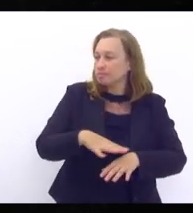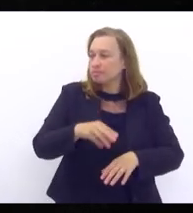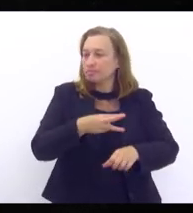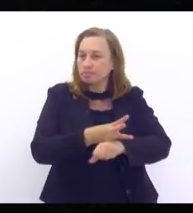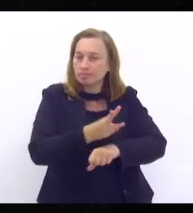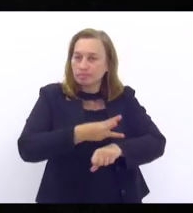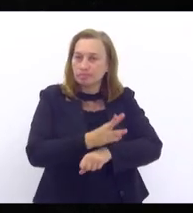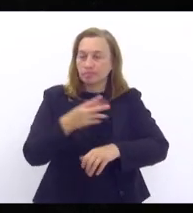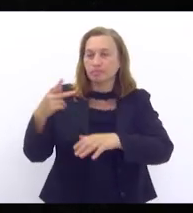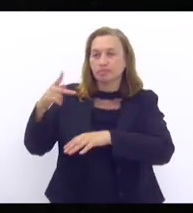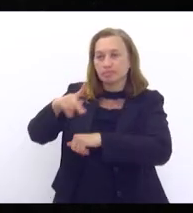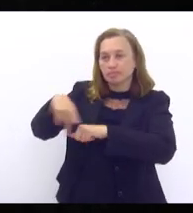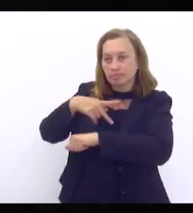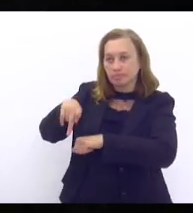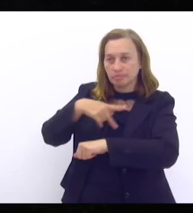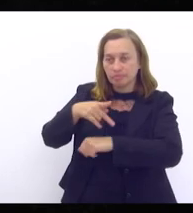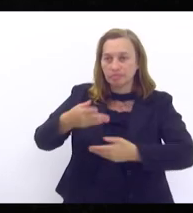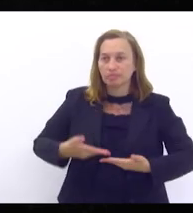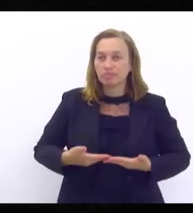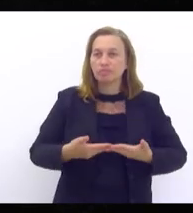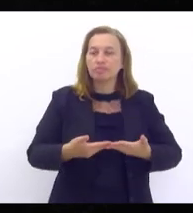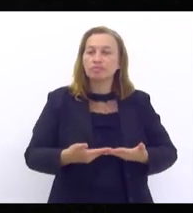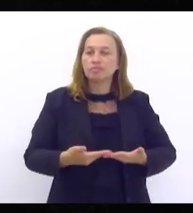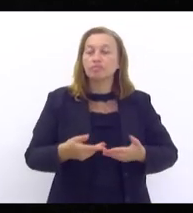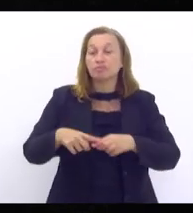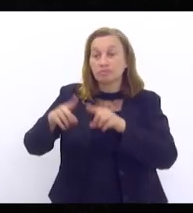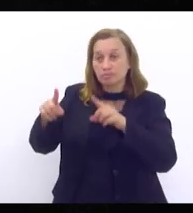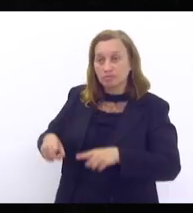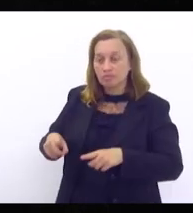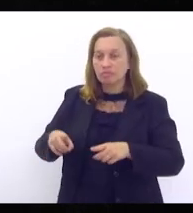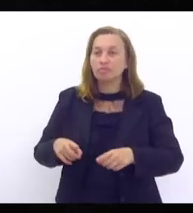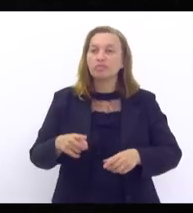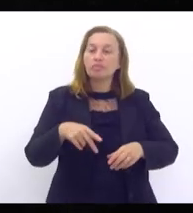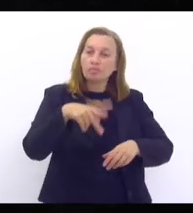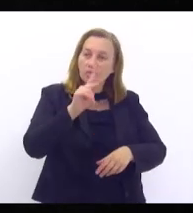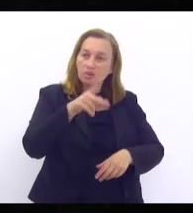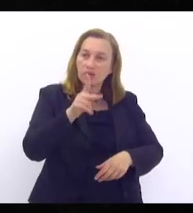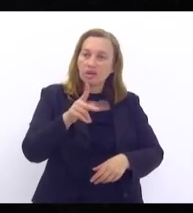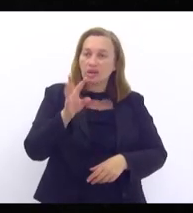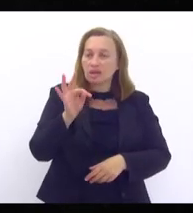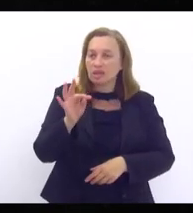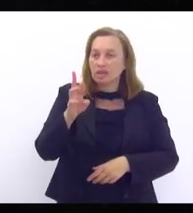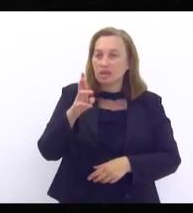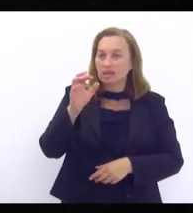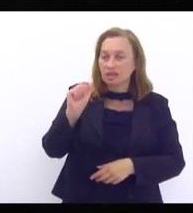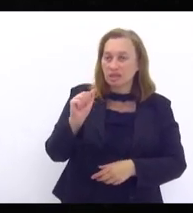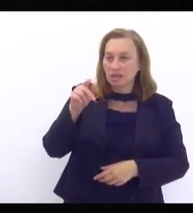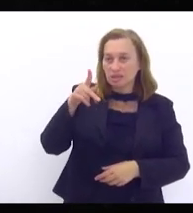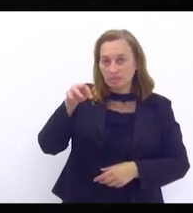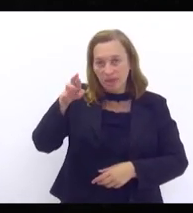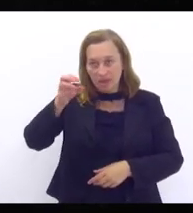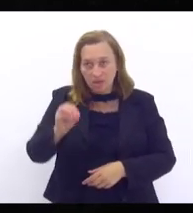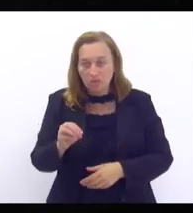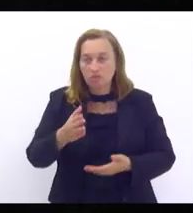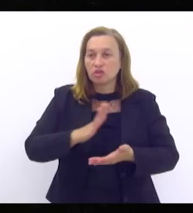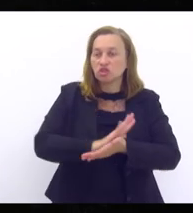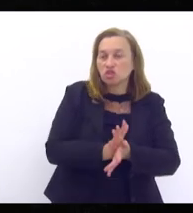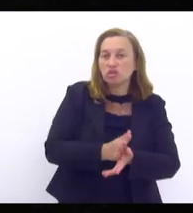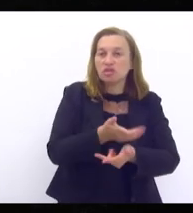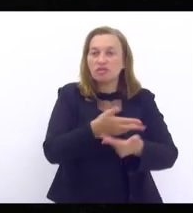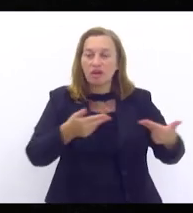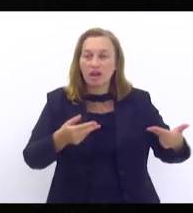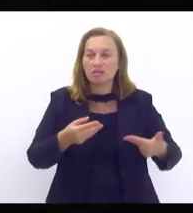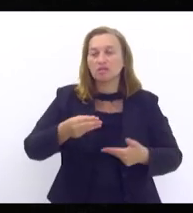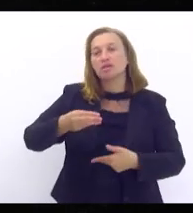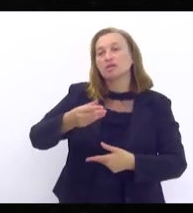do nosso país que prestavam serviço para Petrobras, para Transpetro, também foram destruídas. Então, milhares de brasileiros